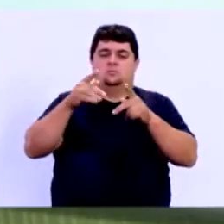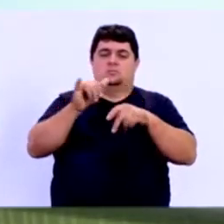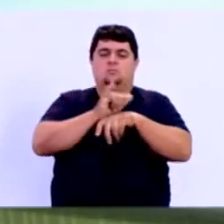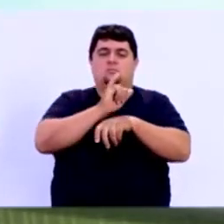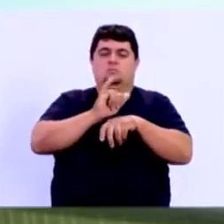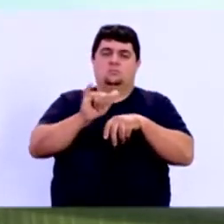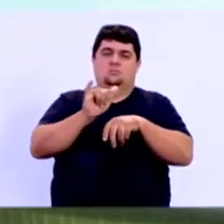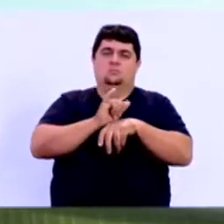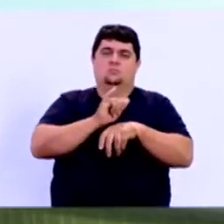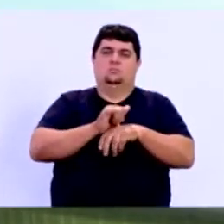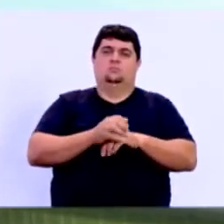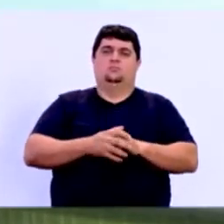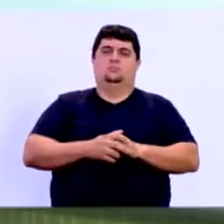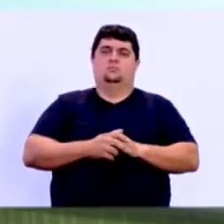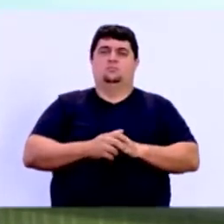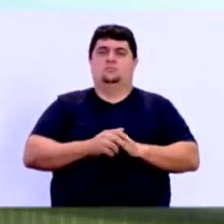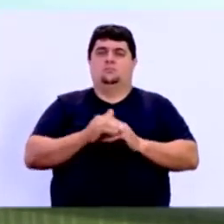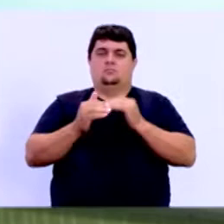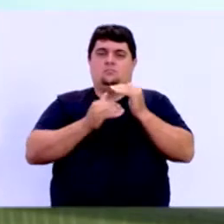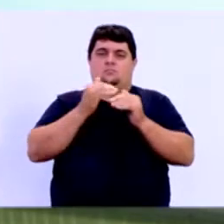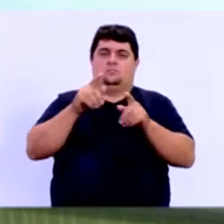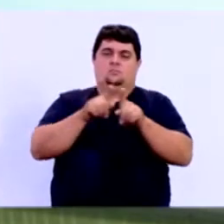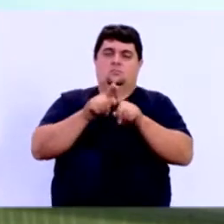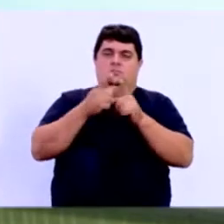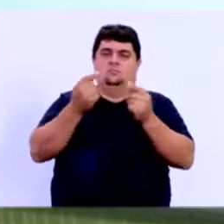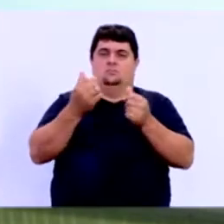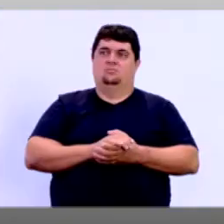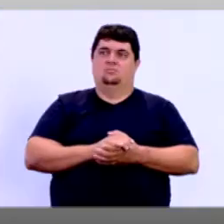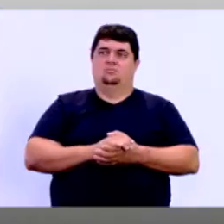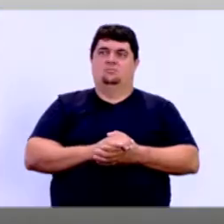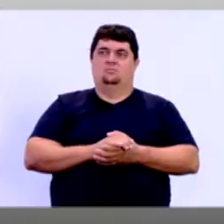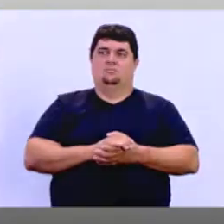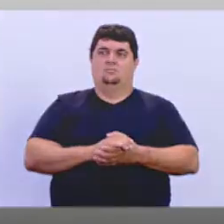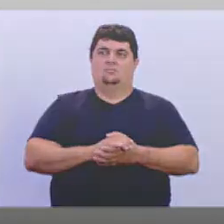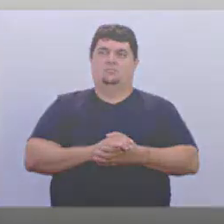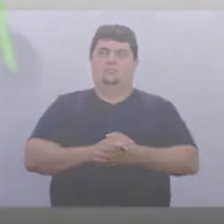planejamento estratégico e financeiro da organização.